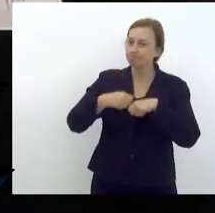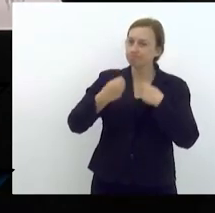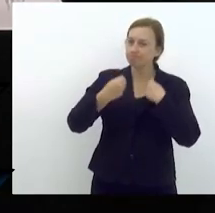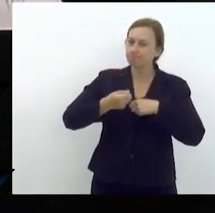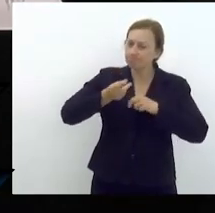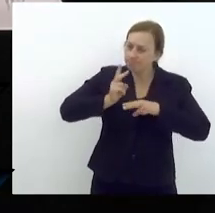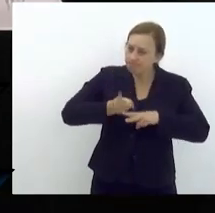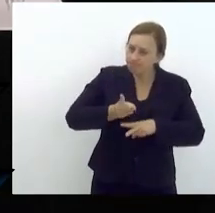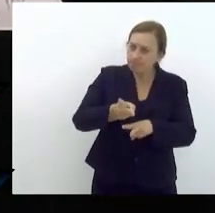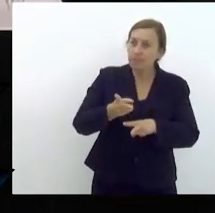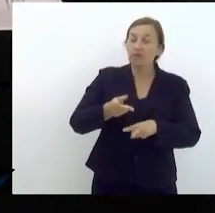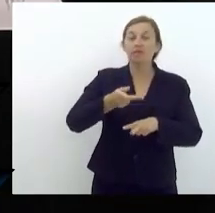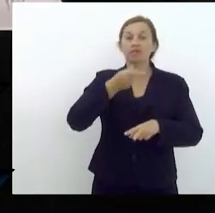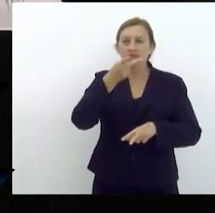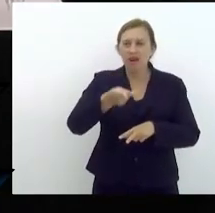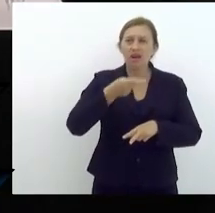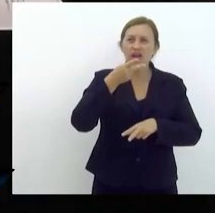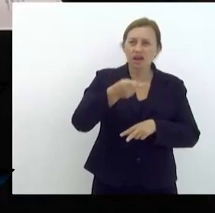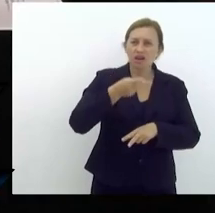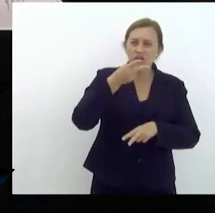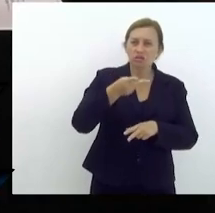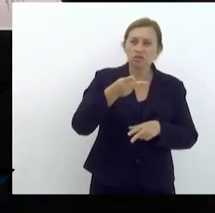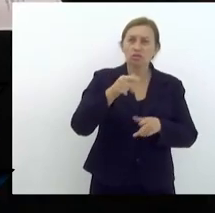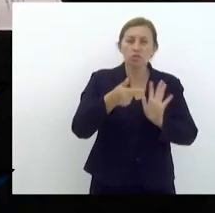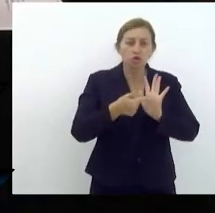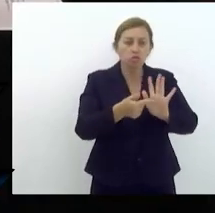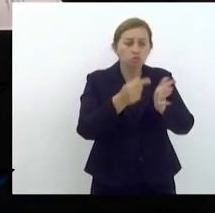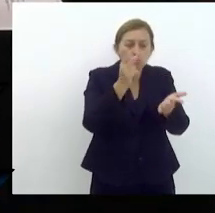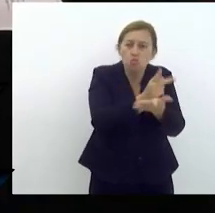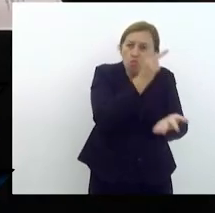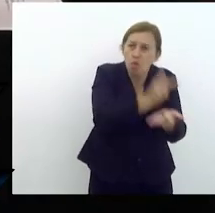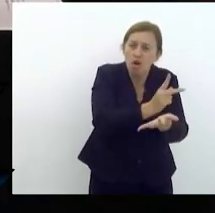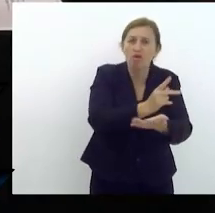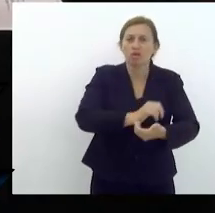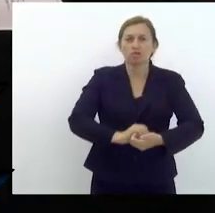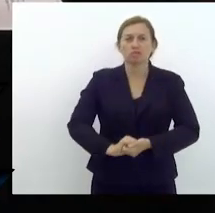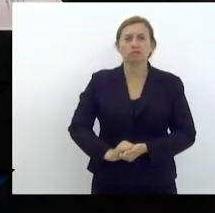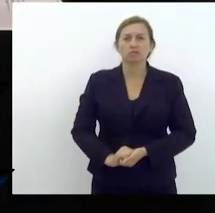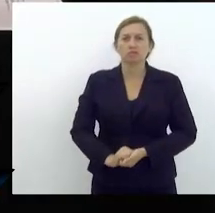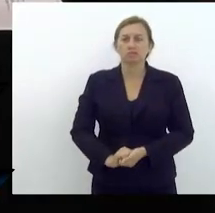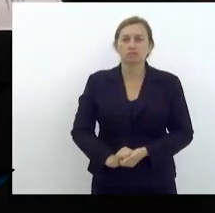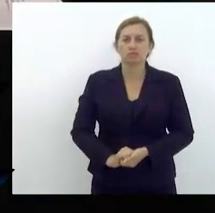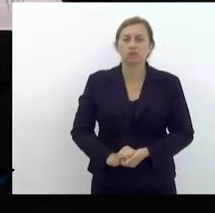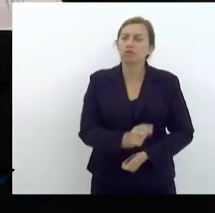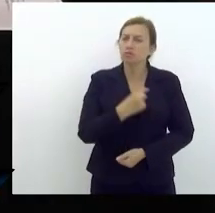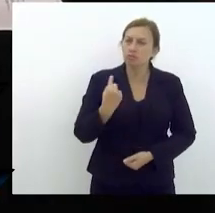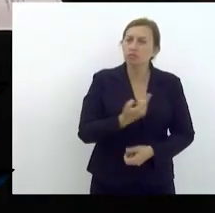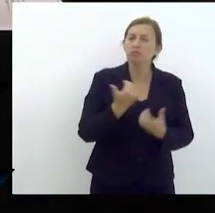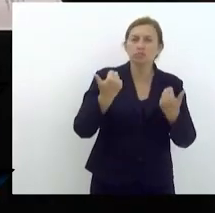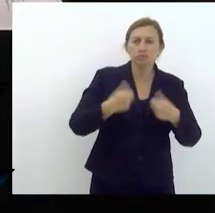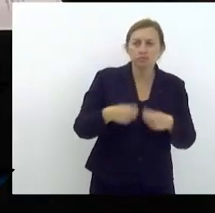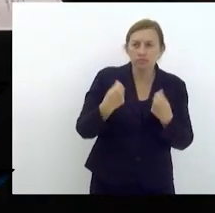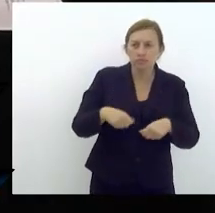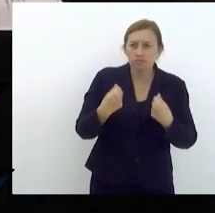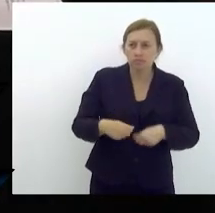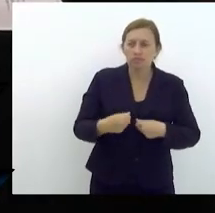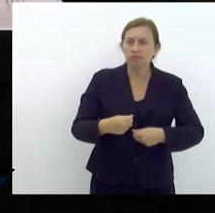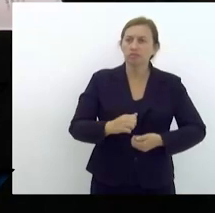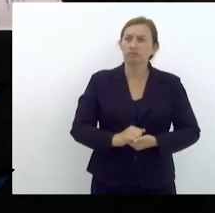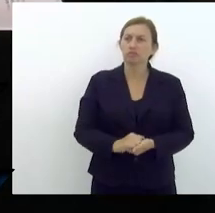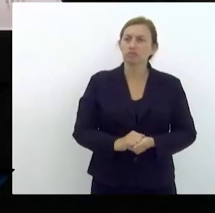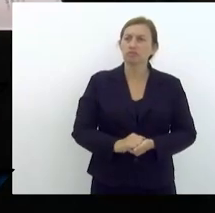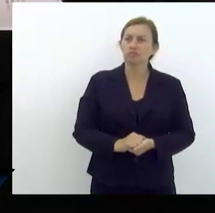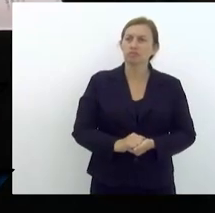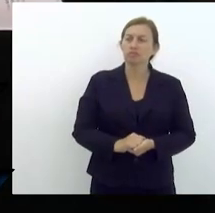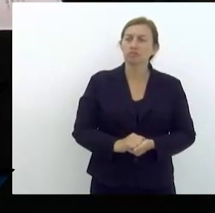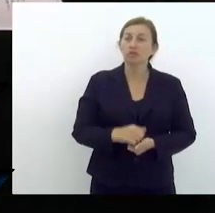falando o que está errado nós precisamos continuar dando